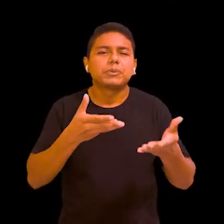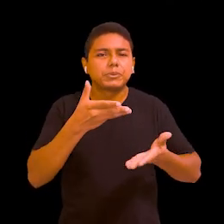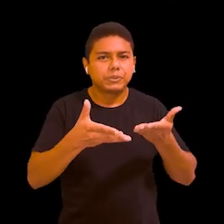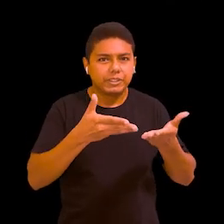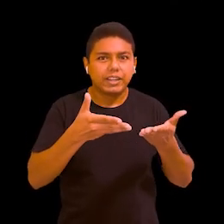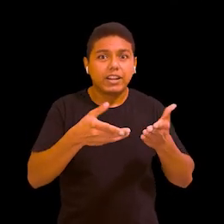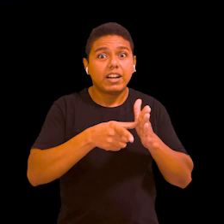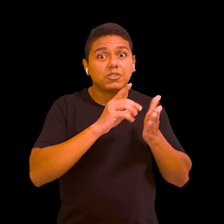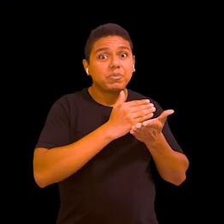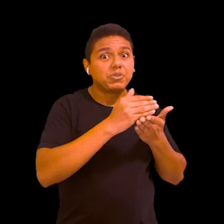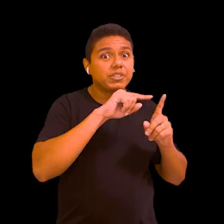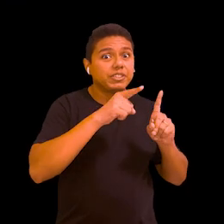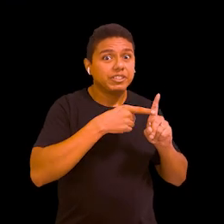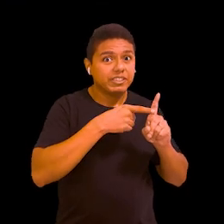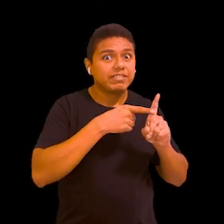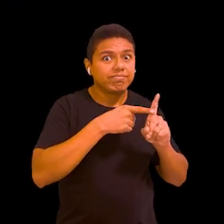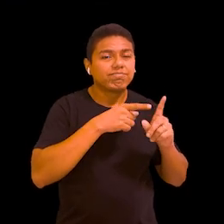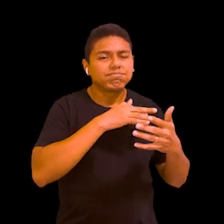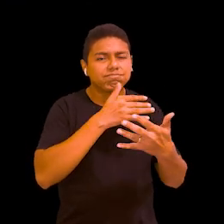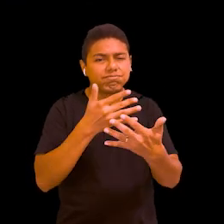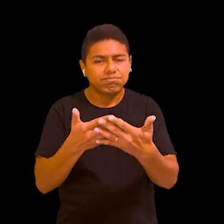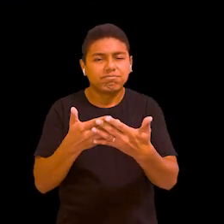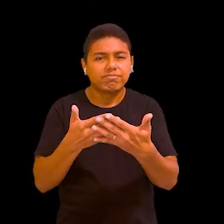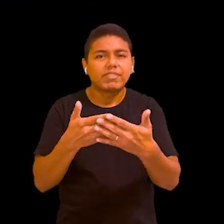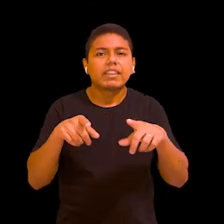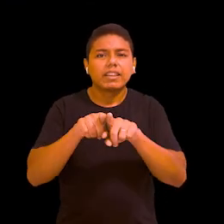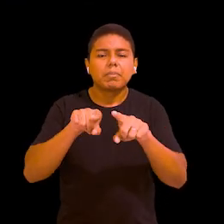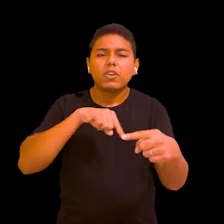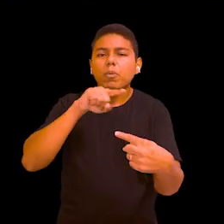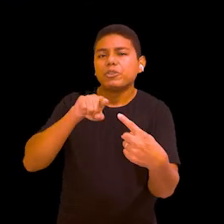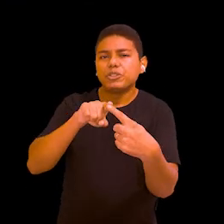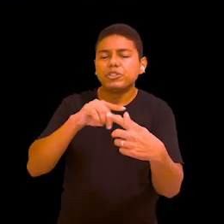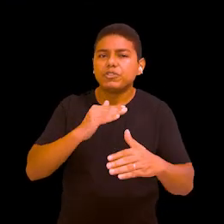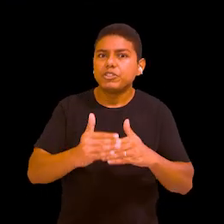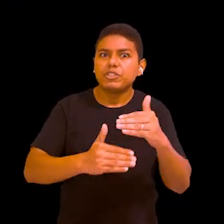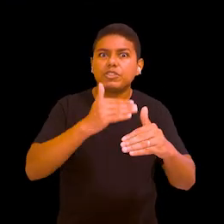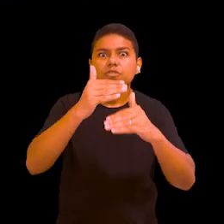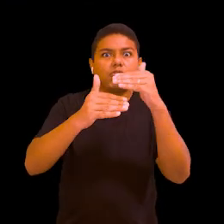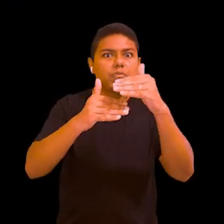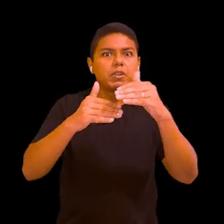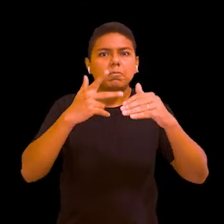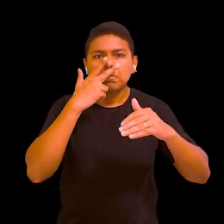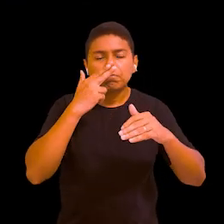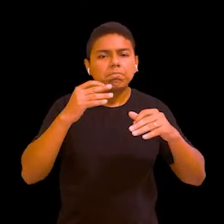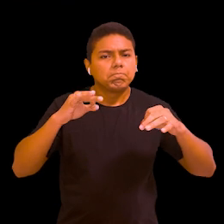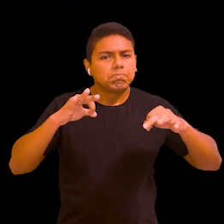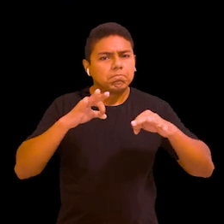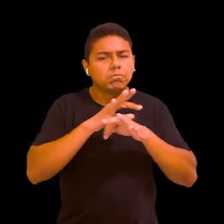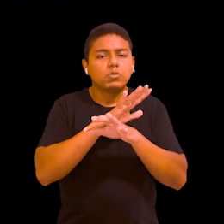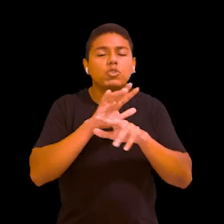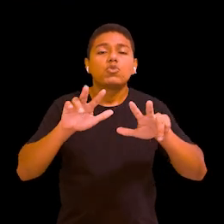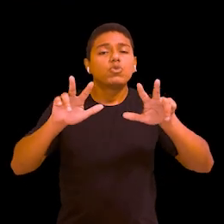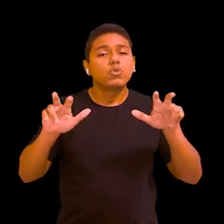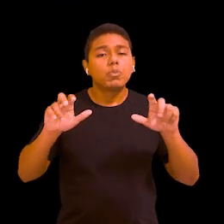a gestação, bem como para atingir os objetivos de desenvolvimento sustentáveis, no que diz